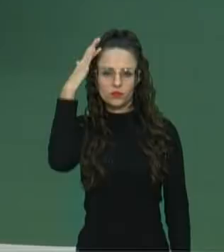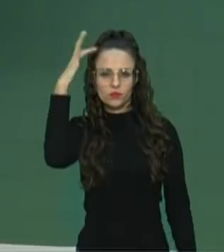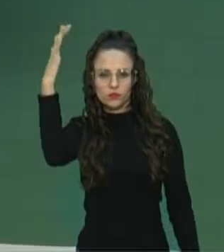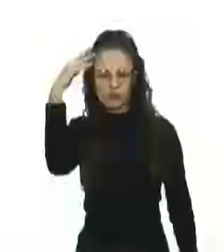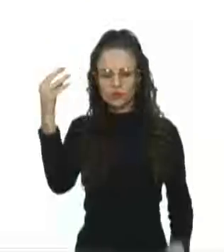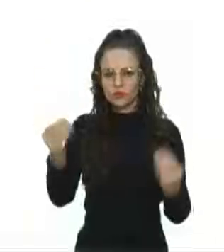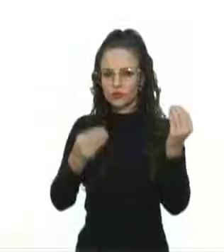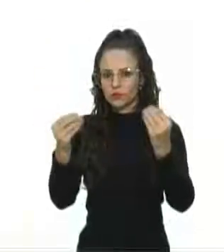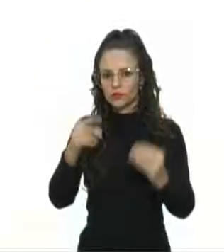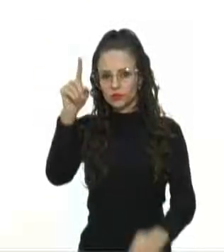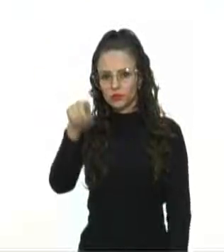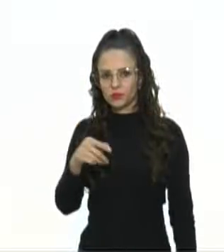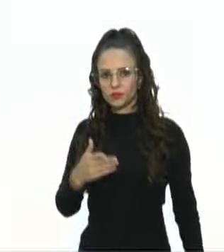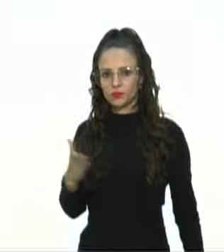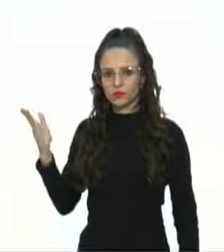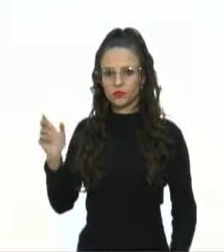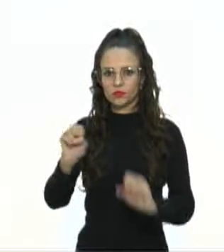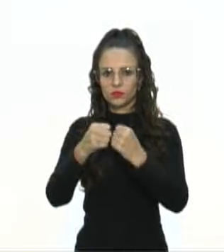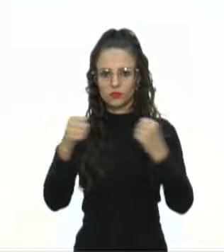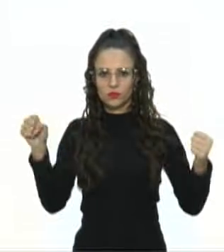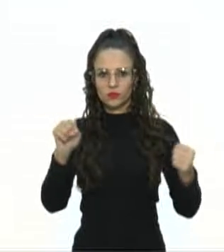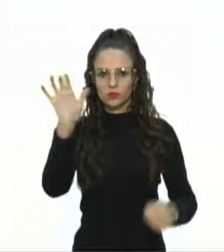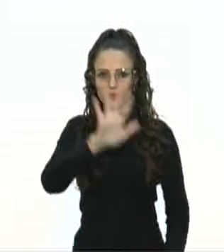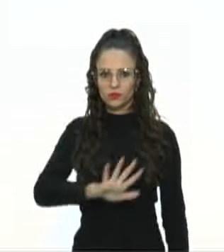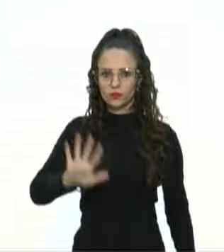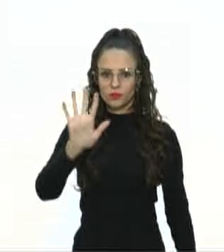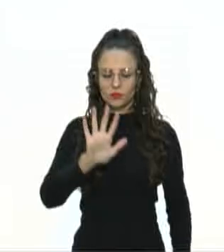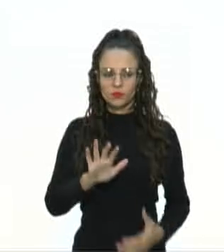ideia de como são esses mapas ali.